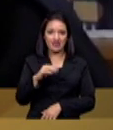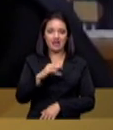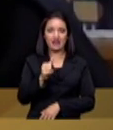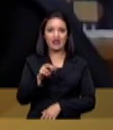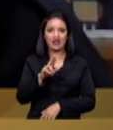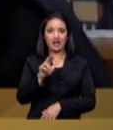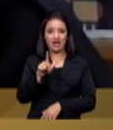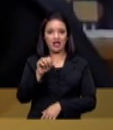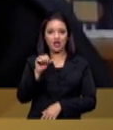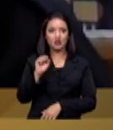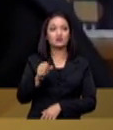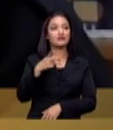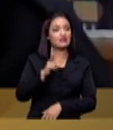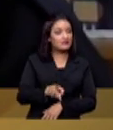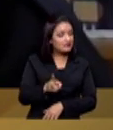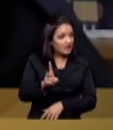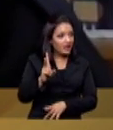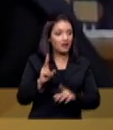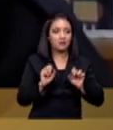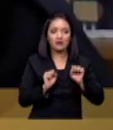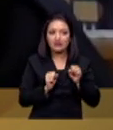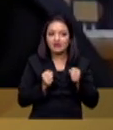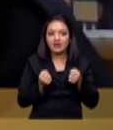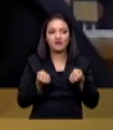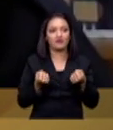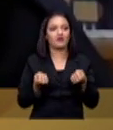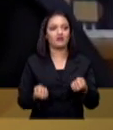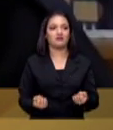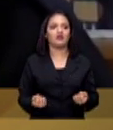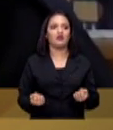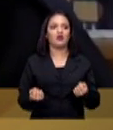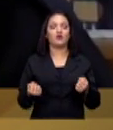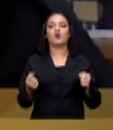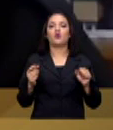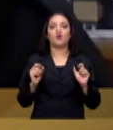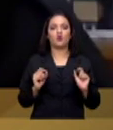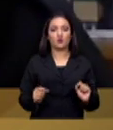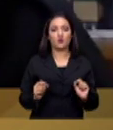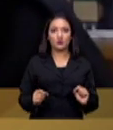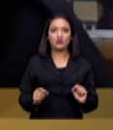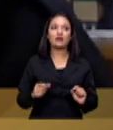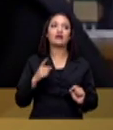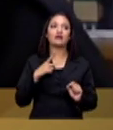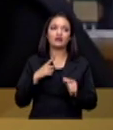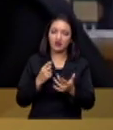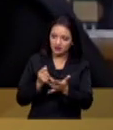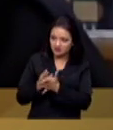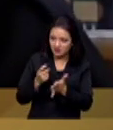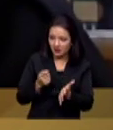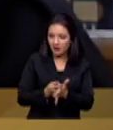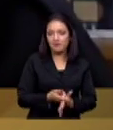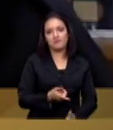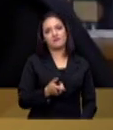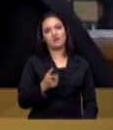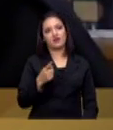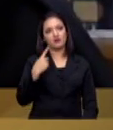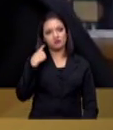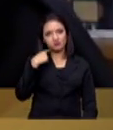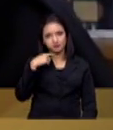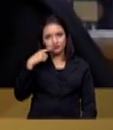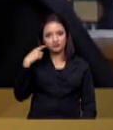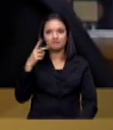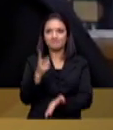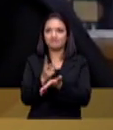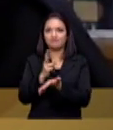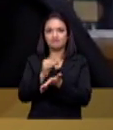defendido, mesmo na lei anterior, o cabimento de honorários. Mas aqui, pedindo licença